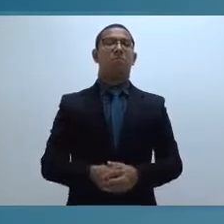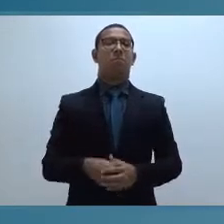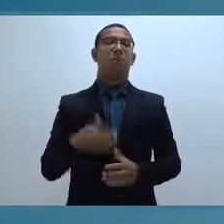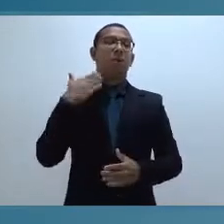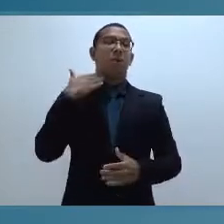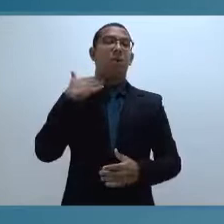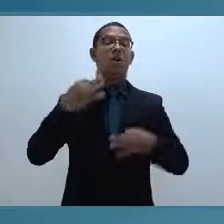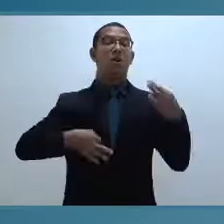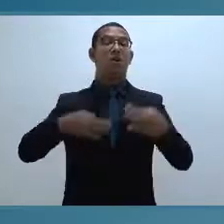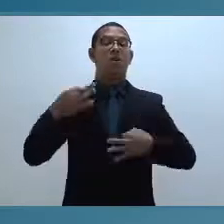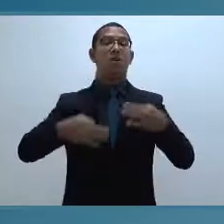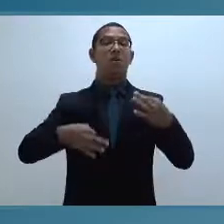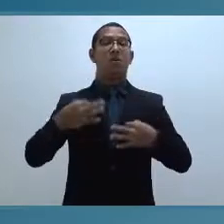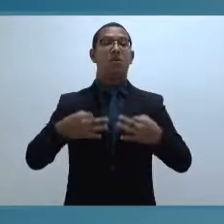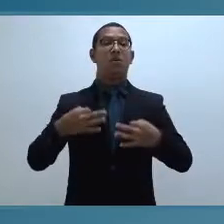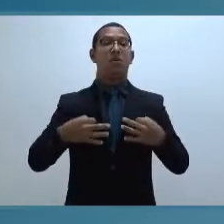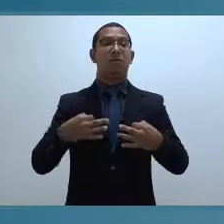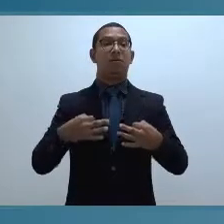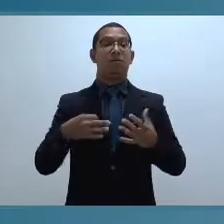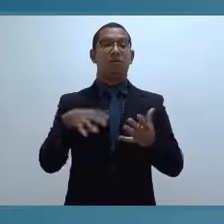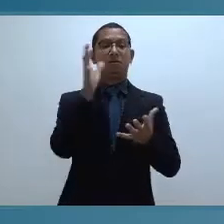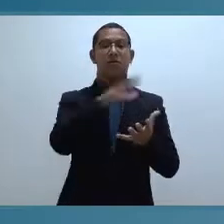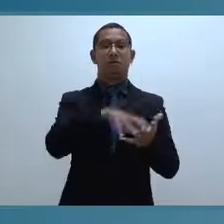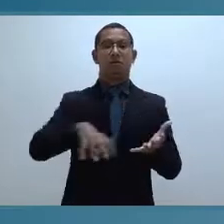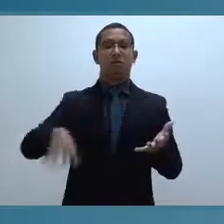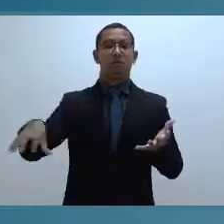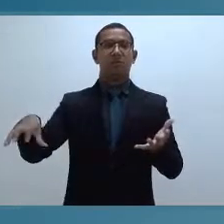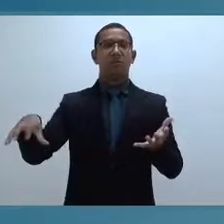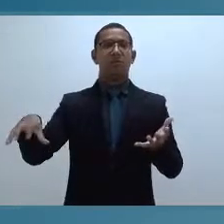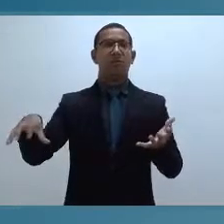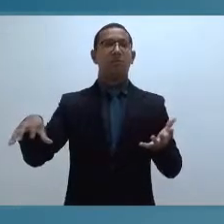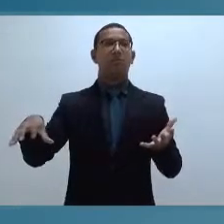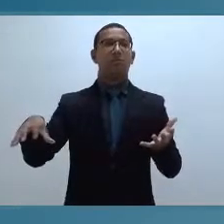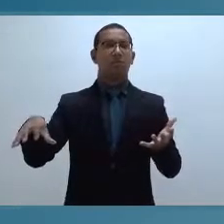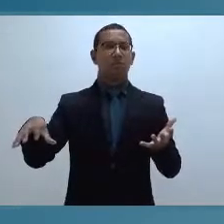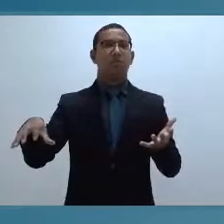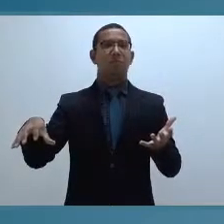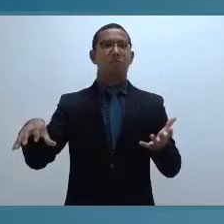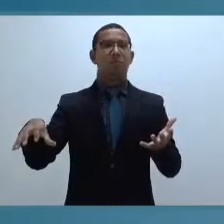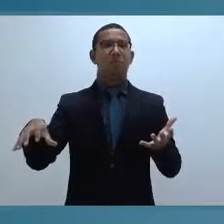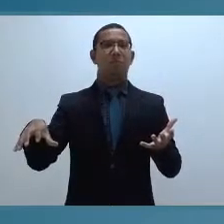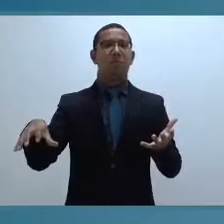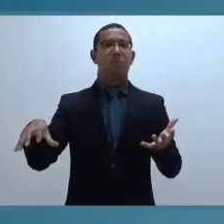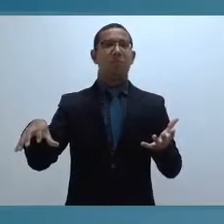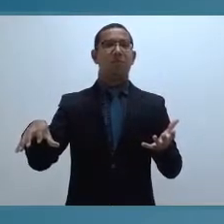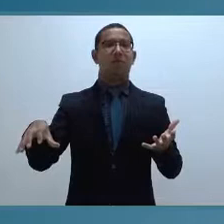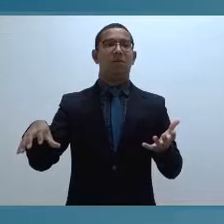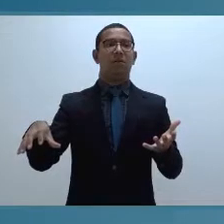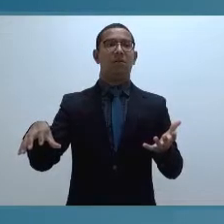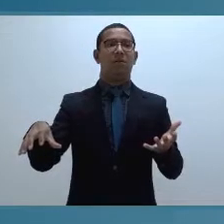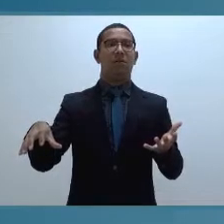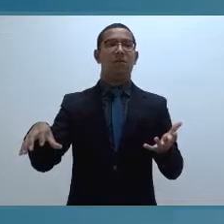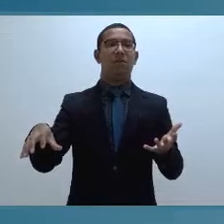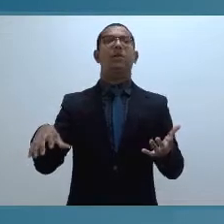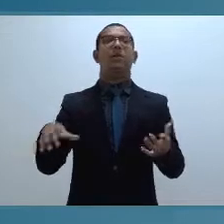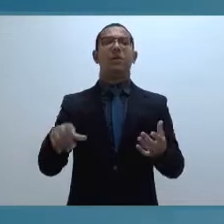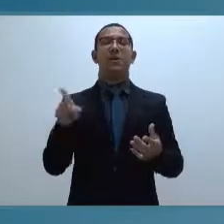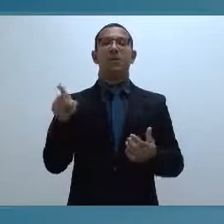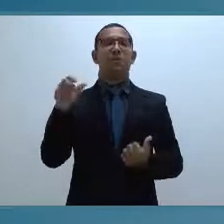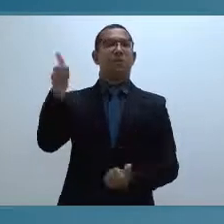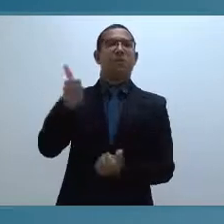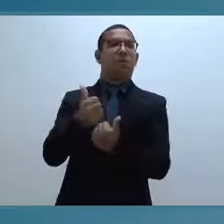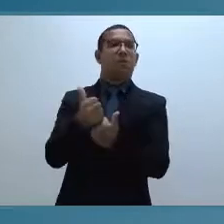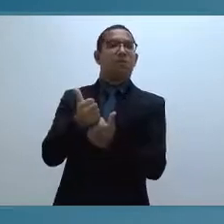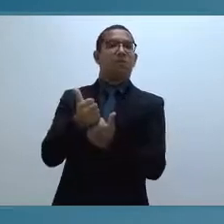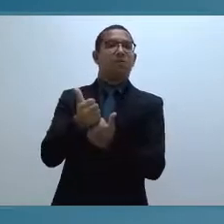notadamente na jurisdição da comarca de pequeno porte, é a expressão do próprio poder estatal, de modo